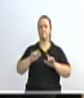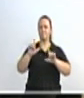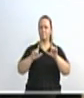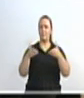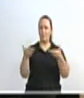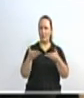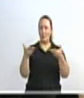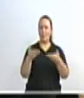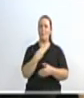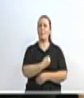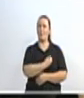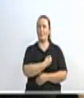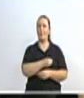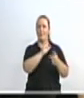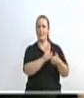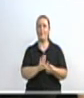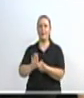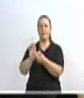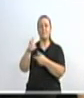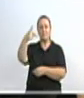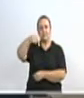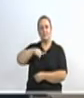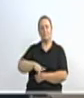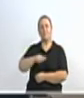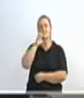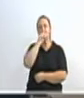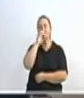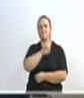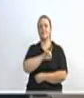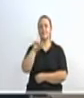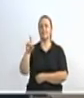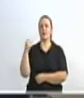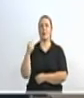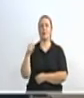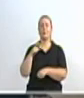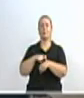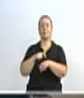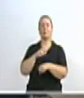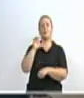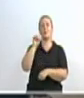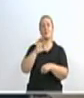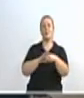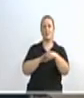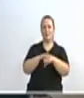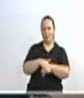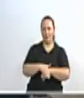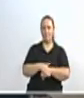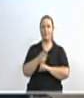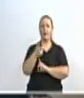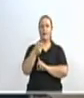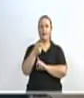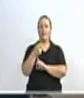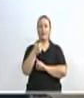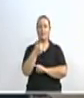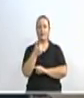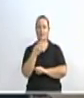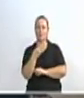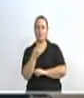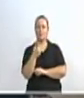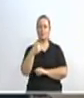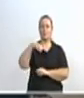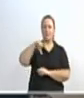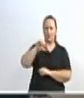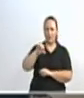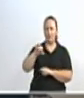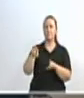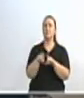vivo, tá? E será reprisada no próximo sábado, dia 8, às 21 horas, pelos canais 14 da NET e 19 da BTB. Também